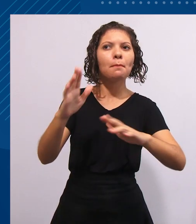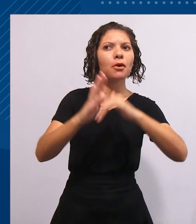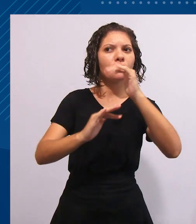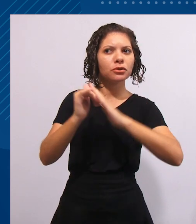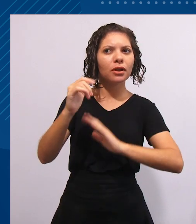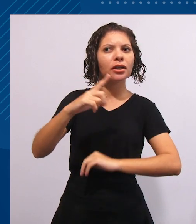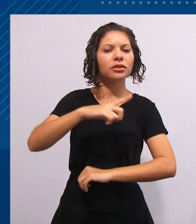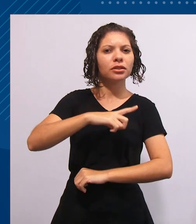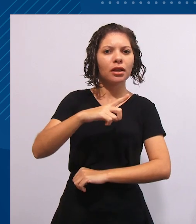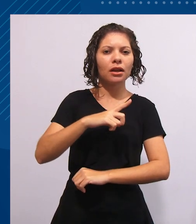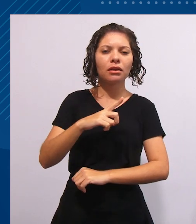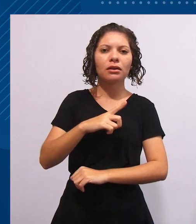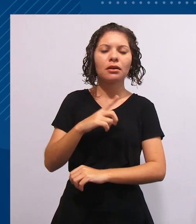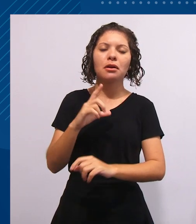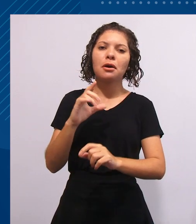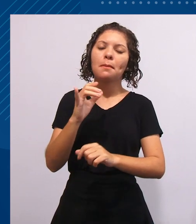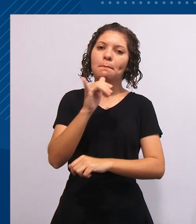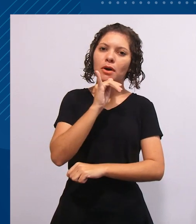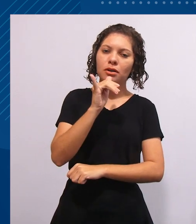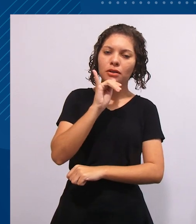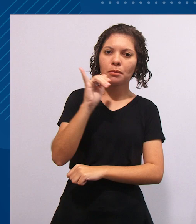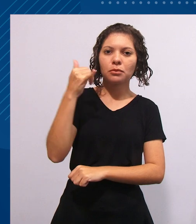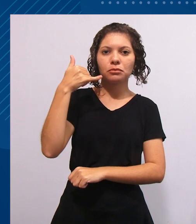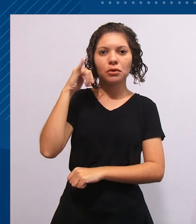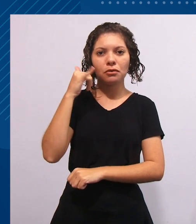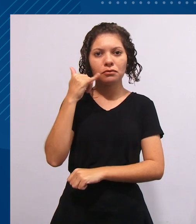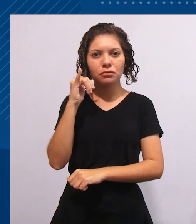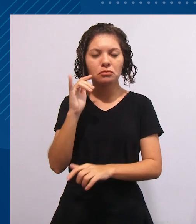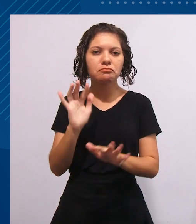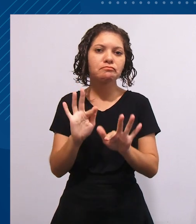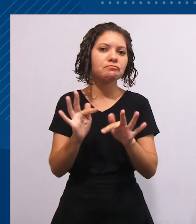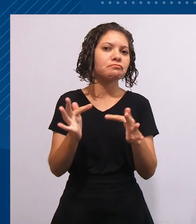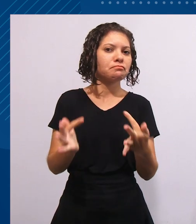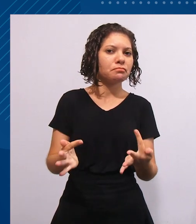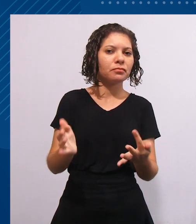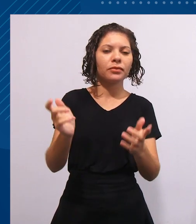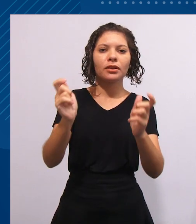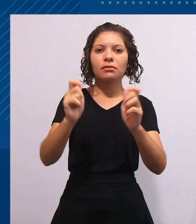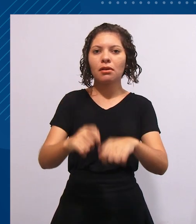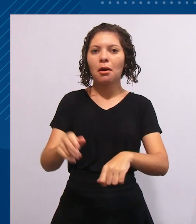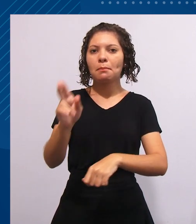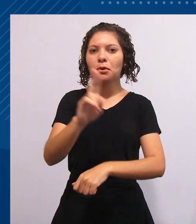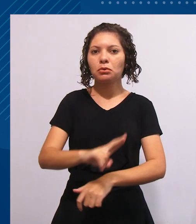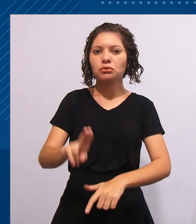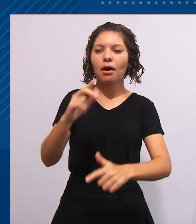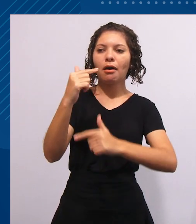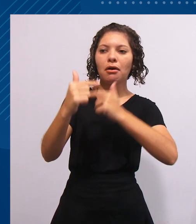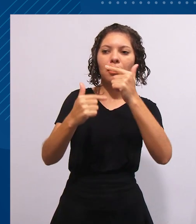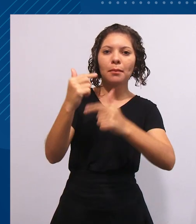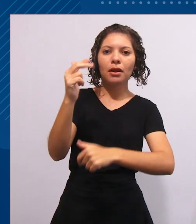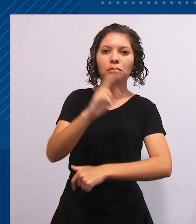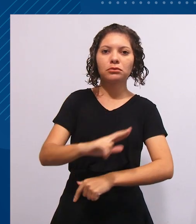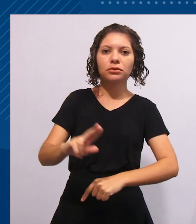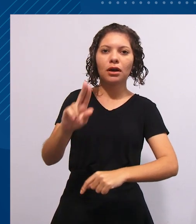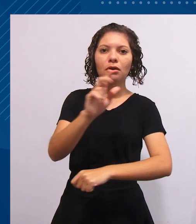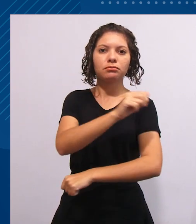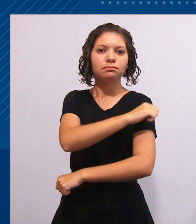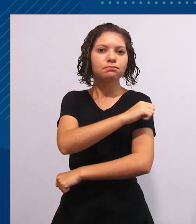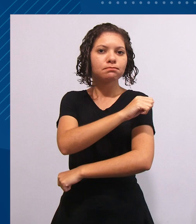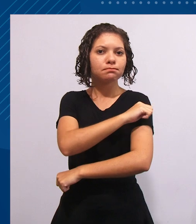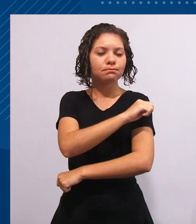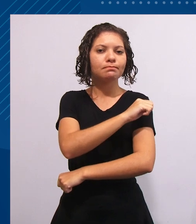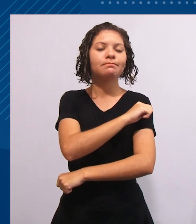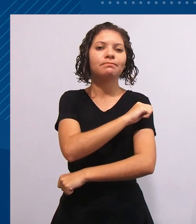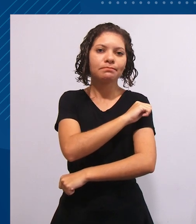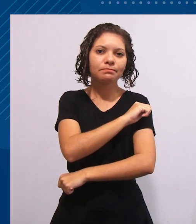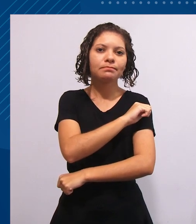poderia pensar no telefone celular enfim perfeitamente possível da gente trabalhar com os alunos as alunas e e às vezes eu até acho que